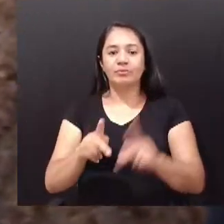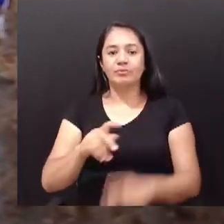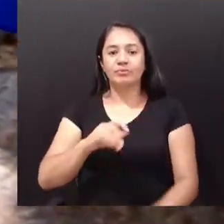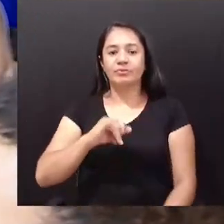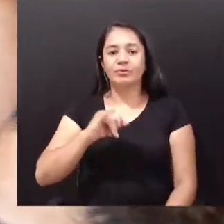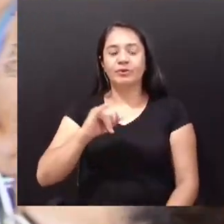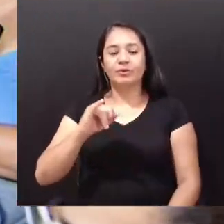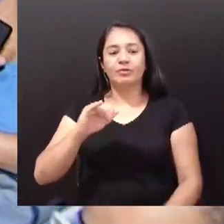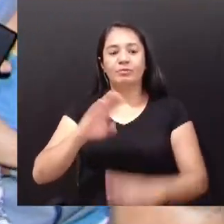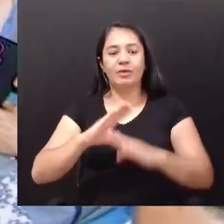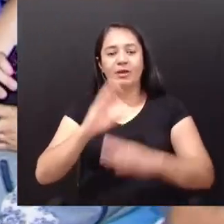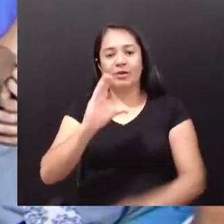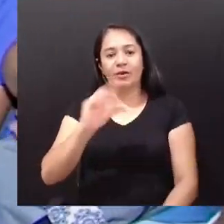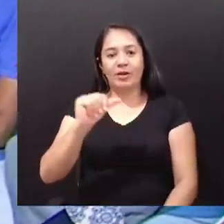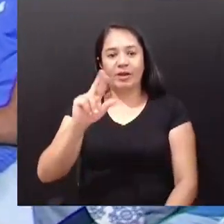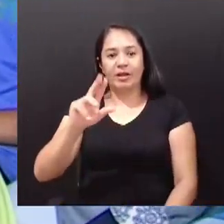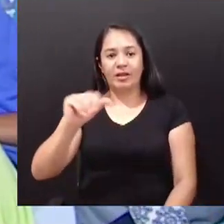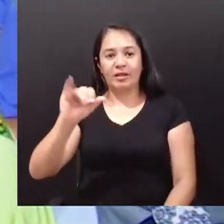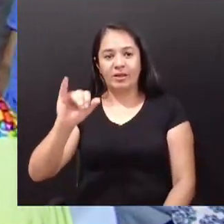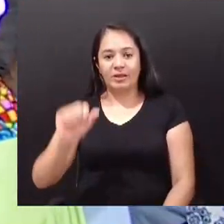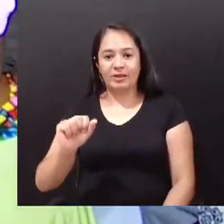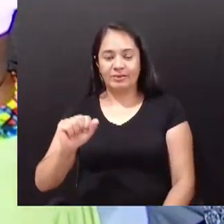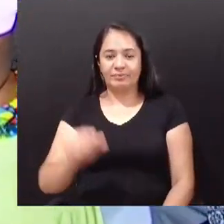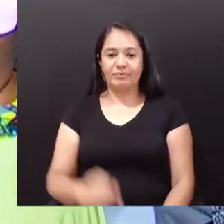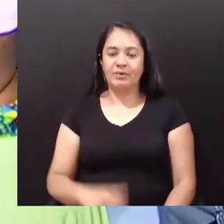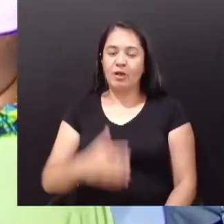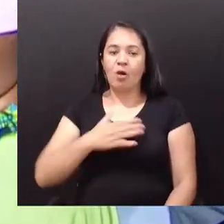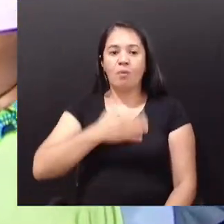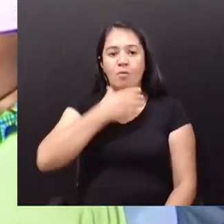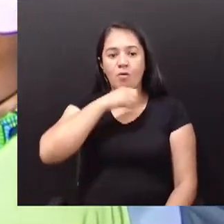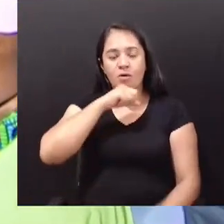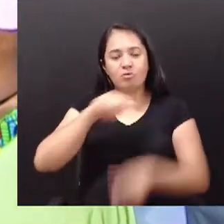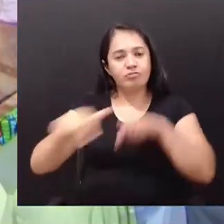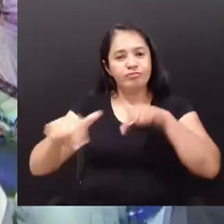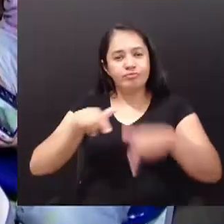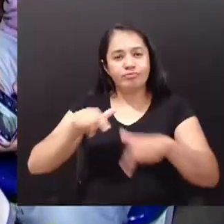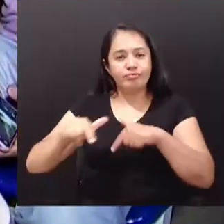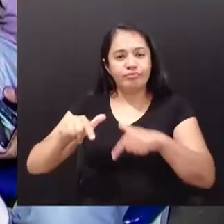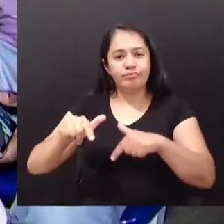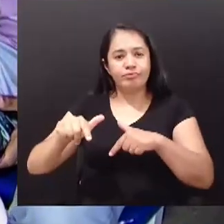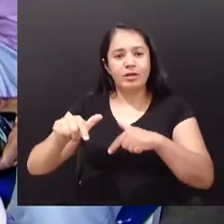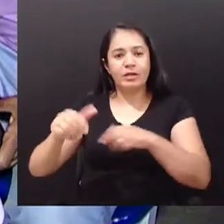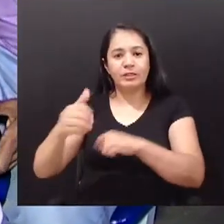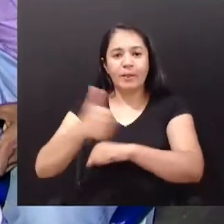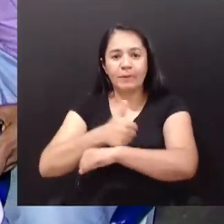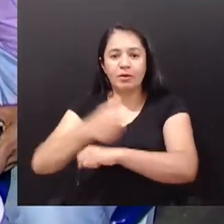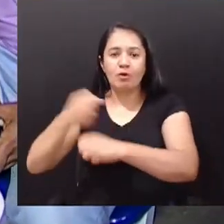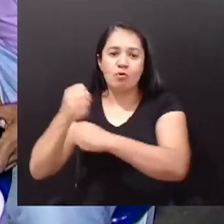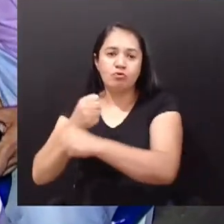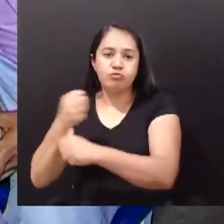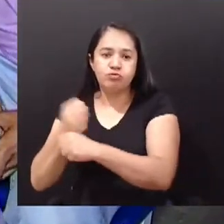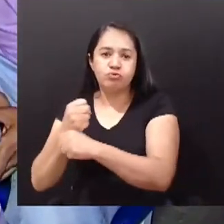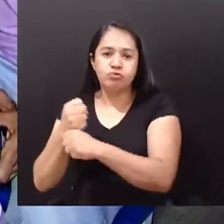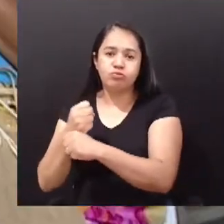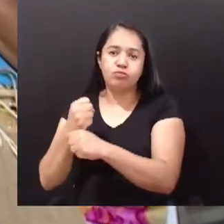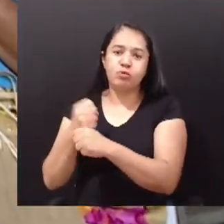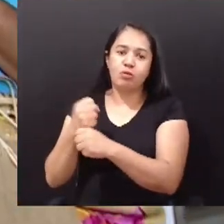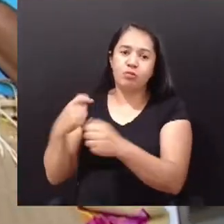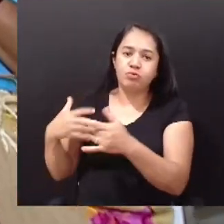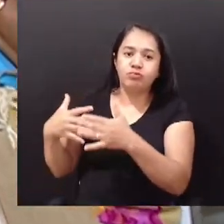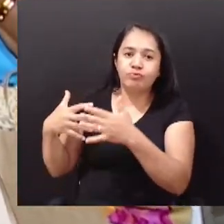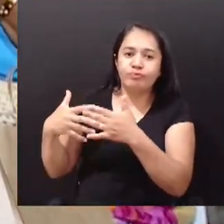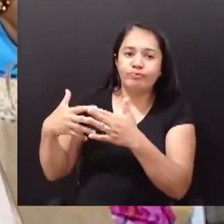pai sempre foi um construtor. Trabalhou até seus últimos dias como pedreiro, construiu até onde pôde seus sonhos com a